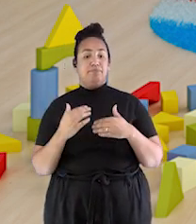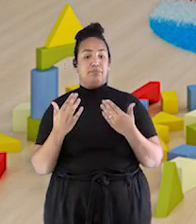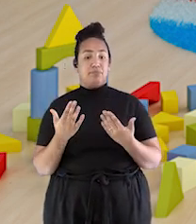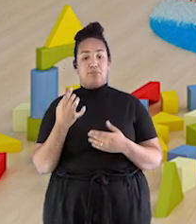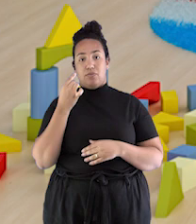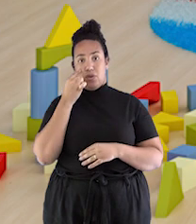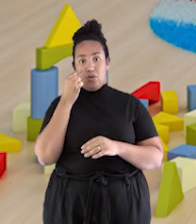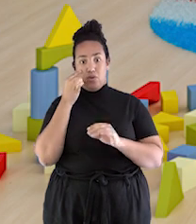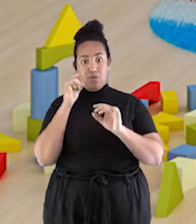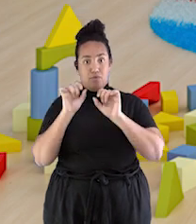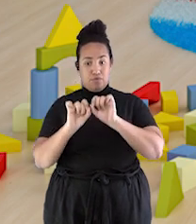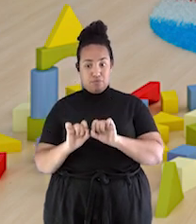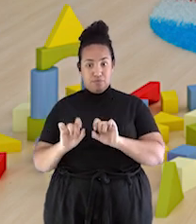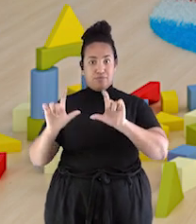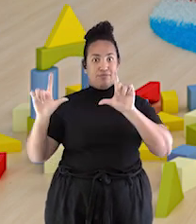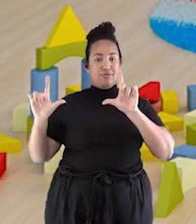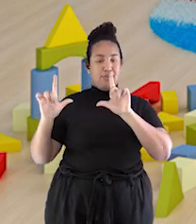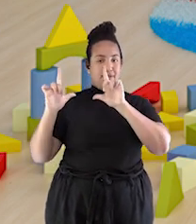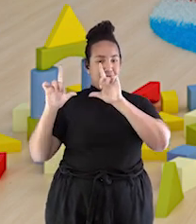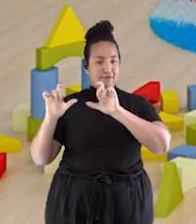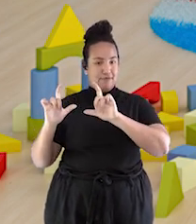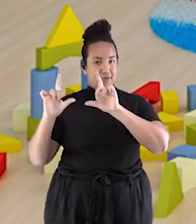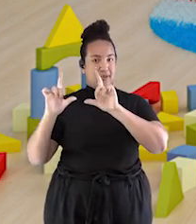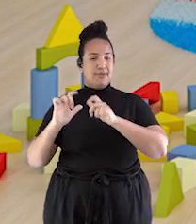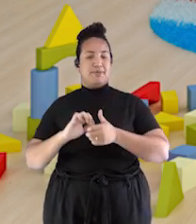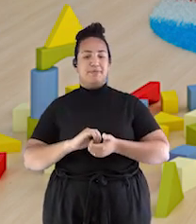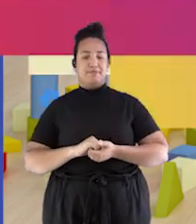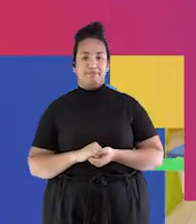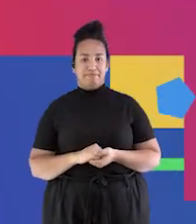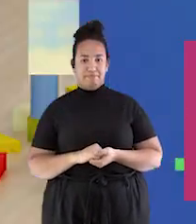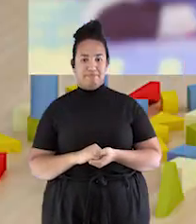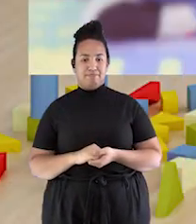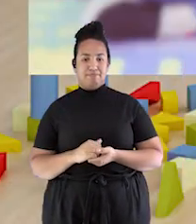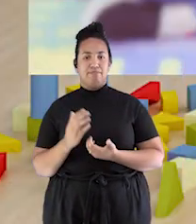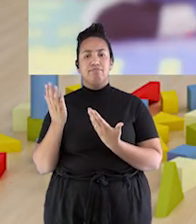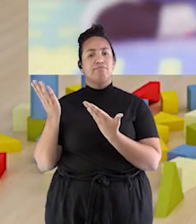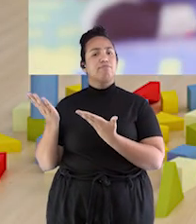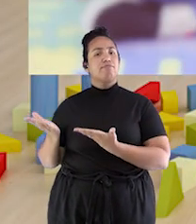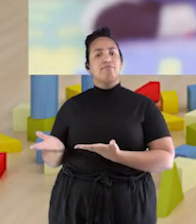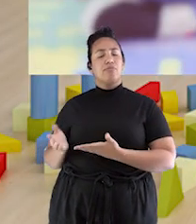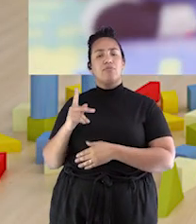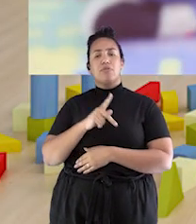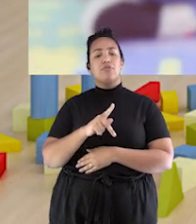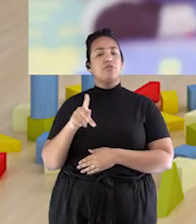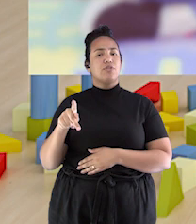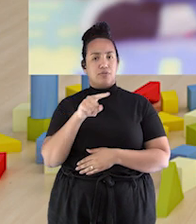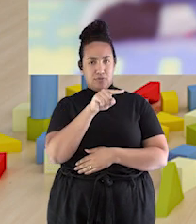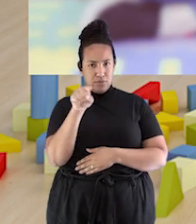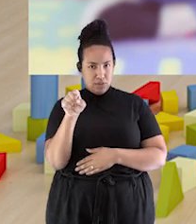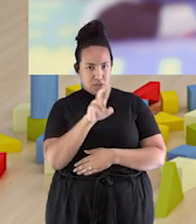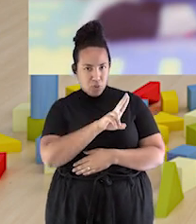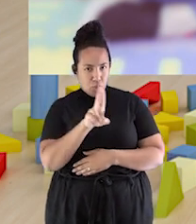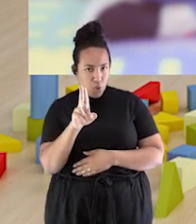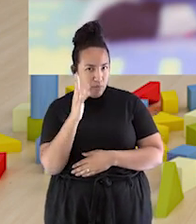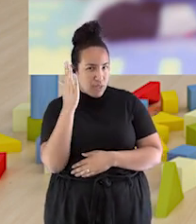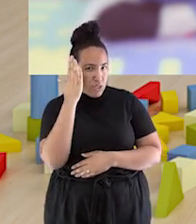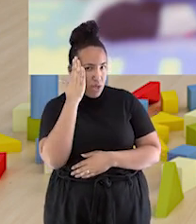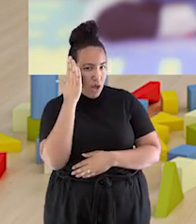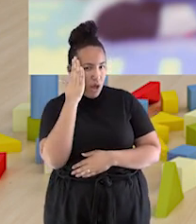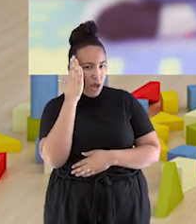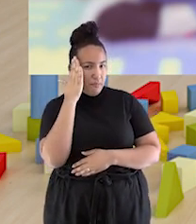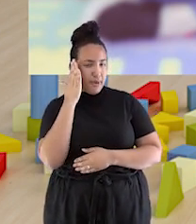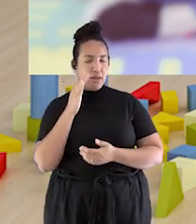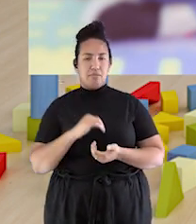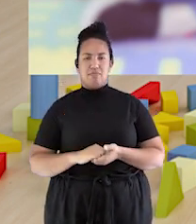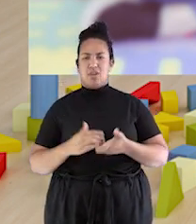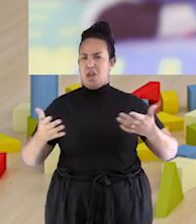aqui no meu quadro a foto do professor. Esta professora, quem sabe o nome dela? Ela